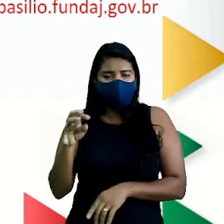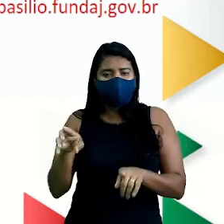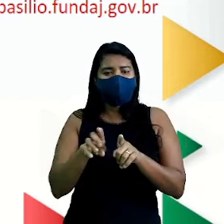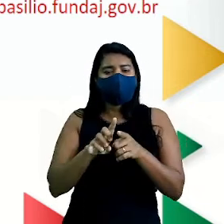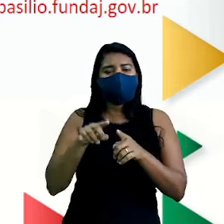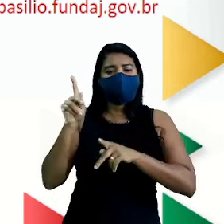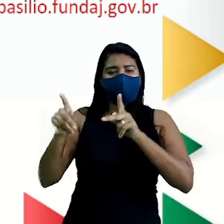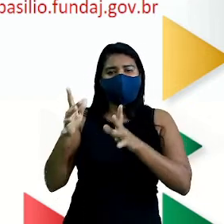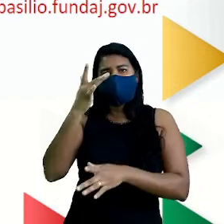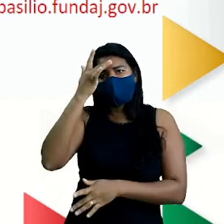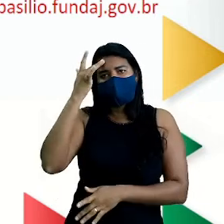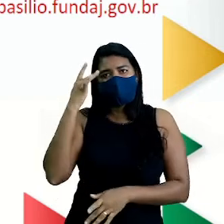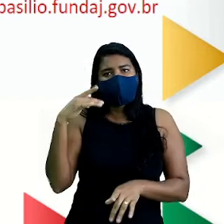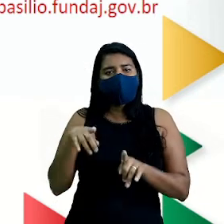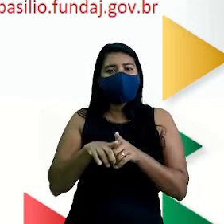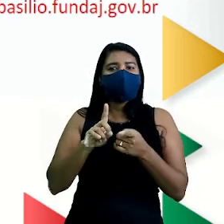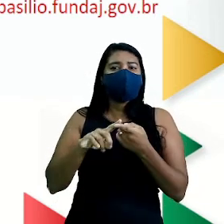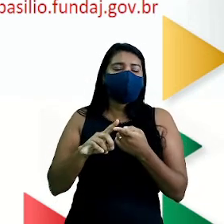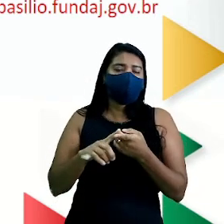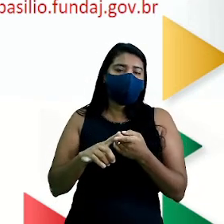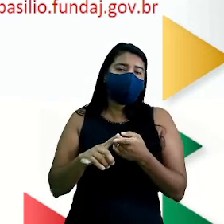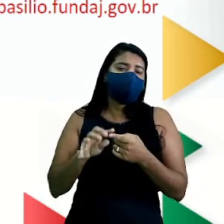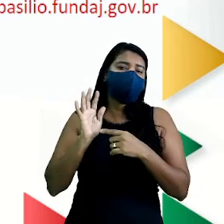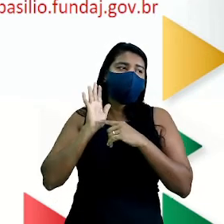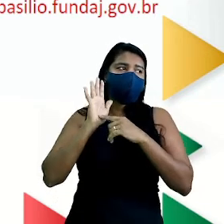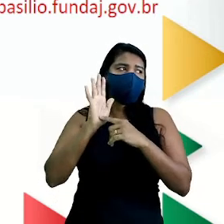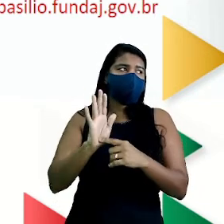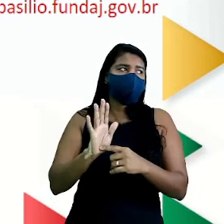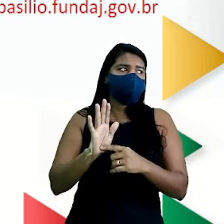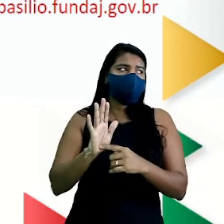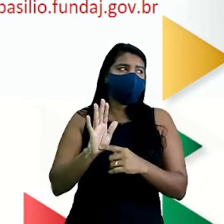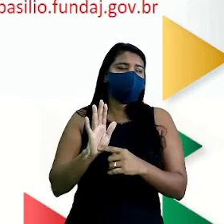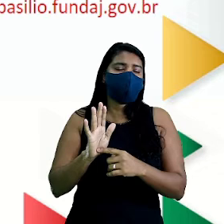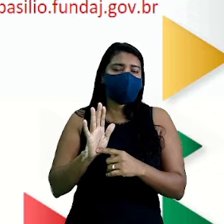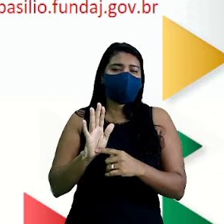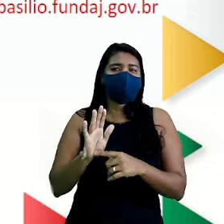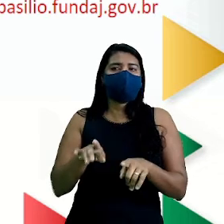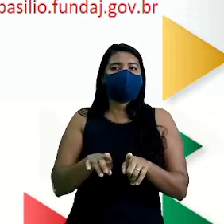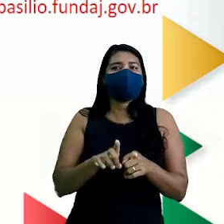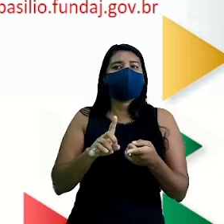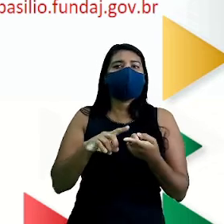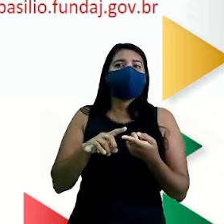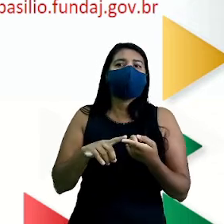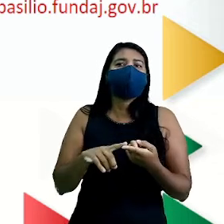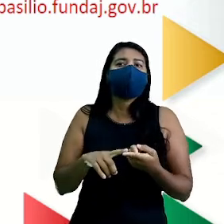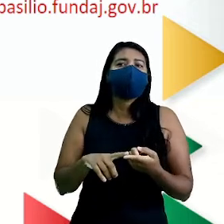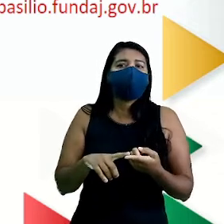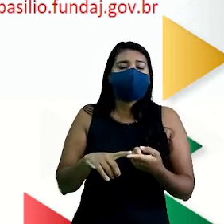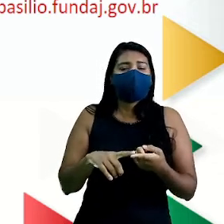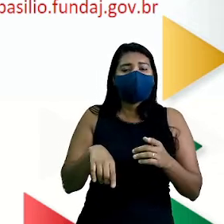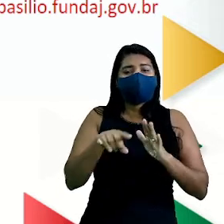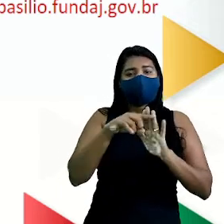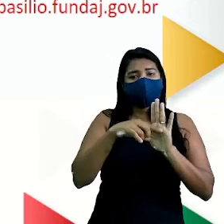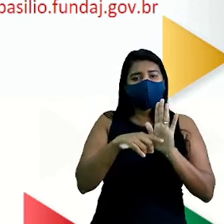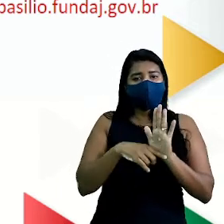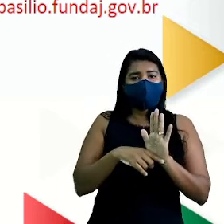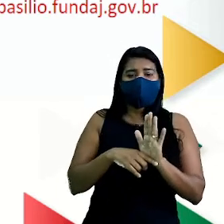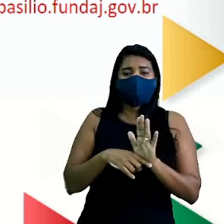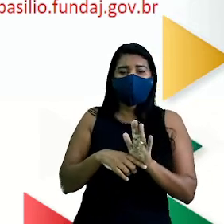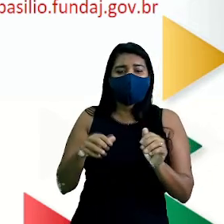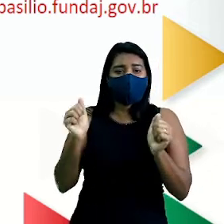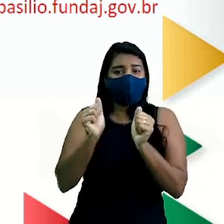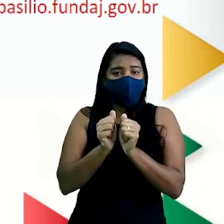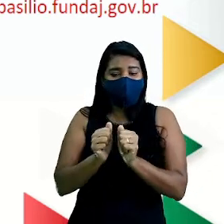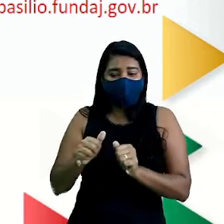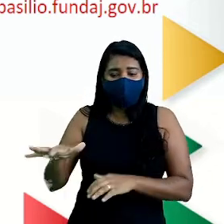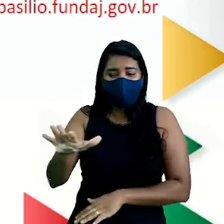na década de 30 a Rádio Clube já apresenta, né, na sua grade programas de auditório, né? Então, que era